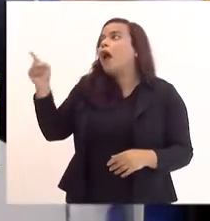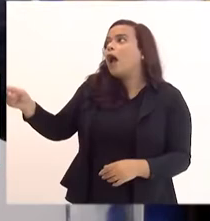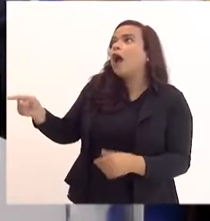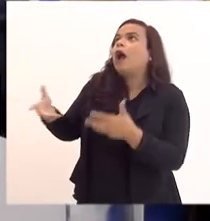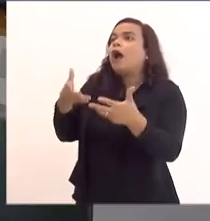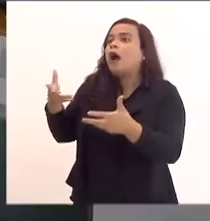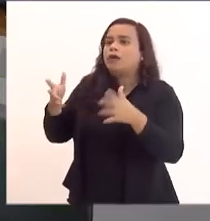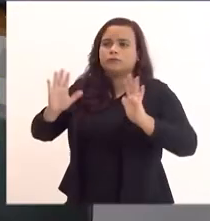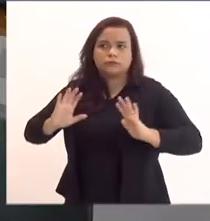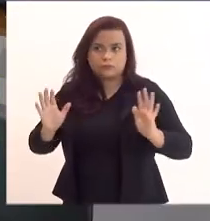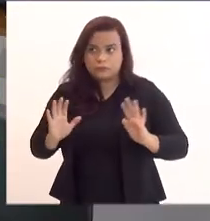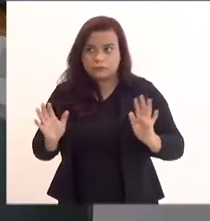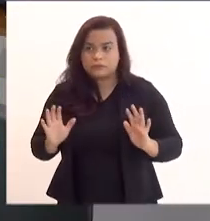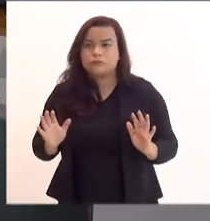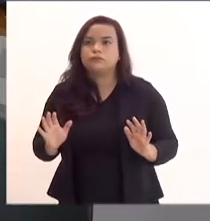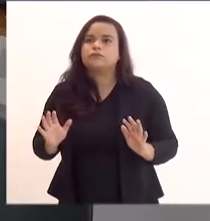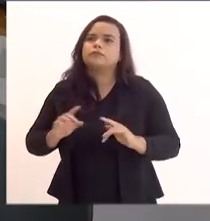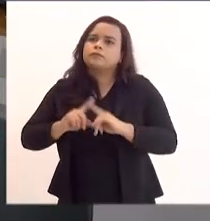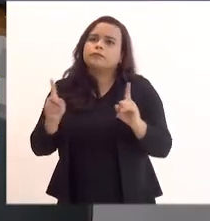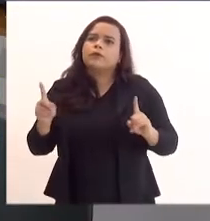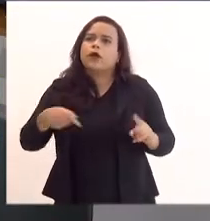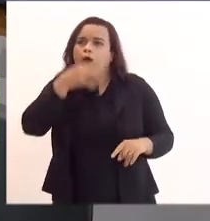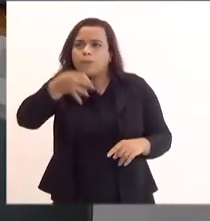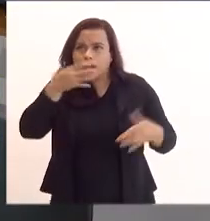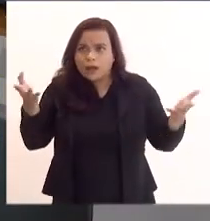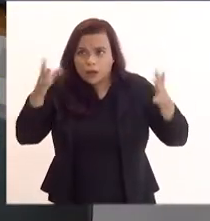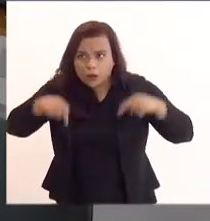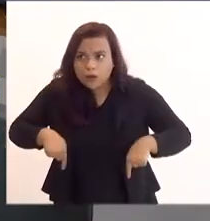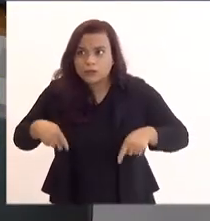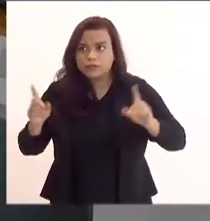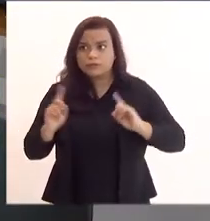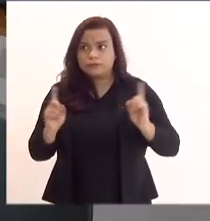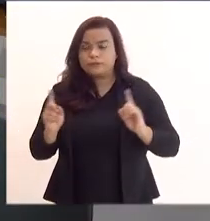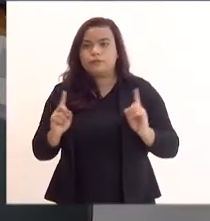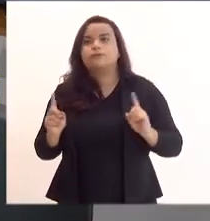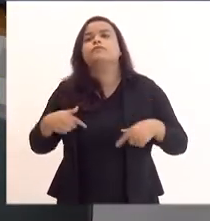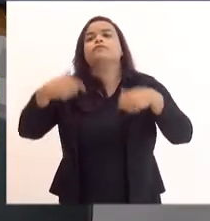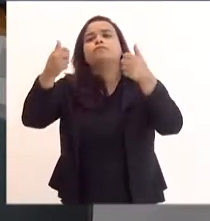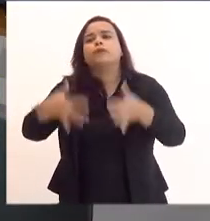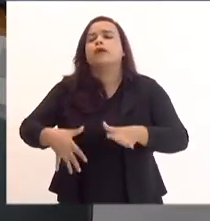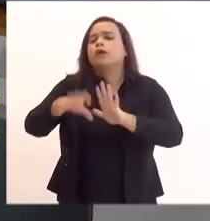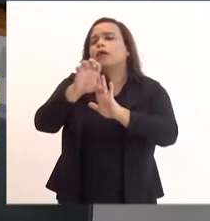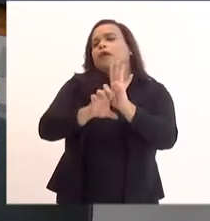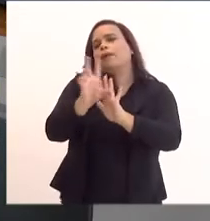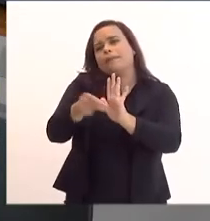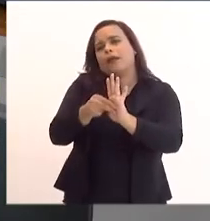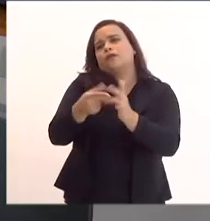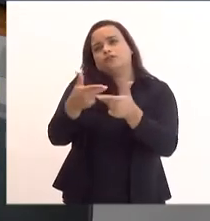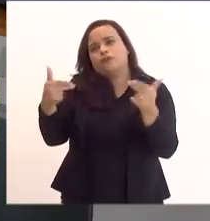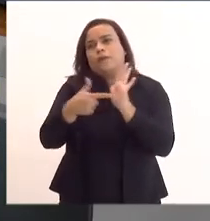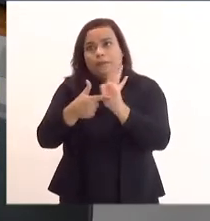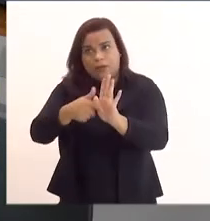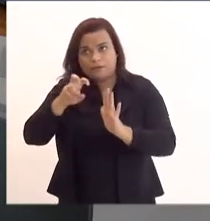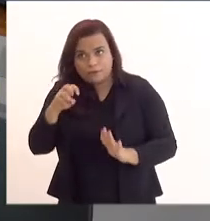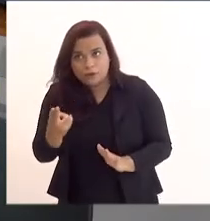Isso entra no parecer? Não, é entre nós aqui. Eu estou dizendo o seguinte, as emendas que eu vou apresentar em plenário... Uma vez o deputado Luiz Paulo disse assim,